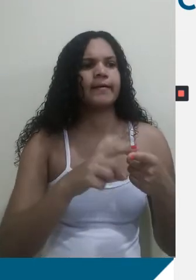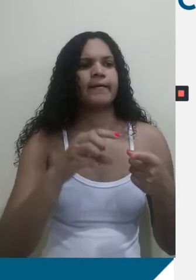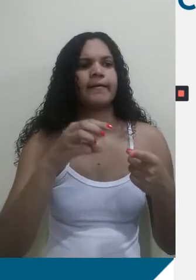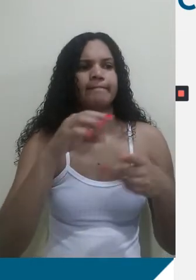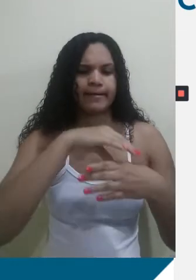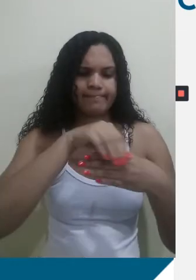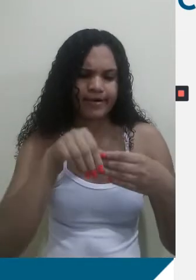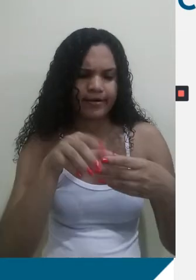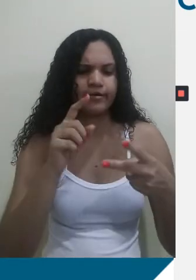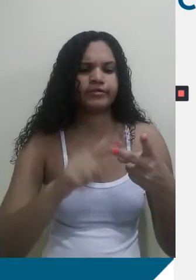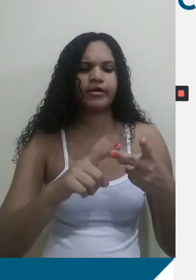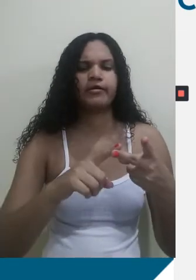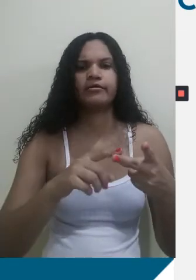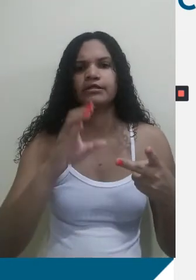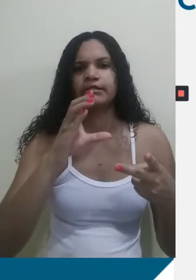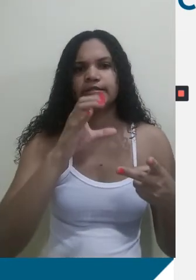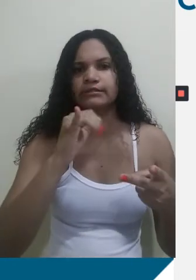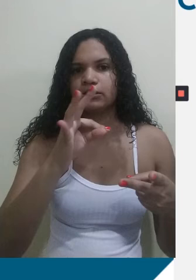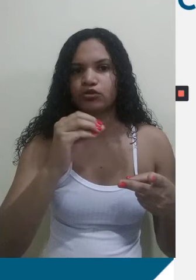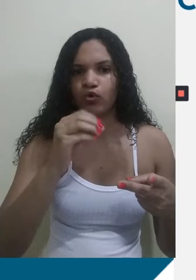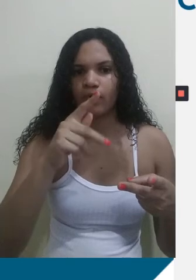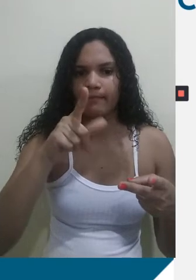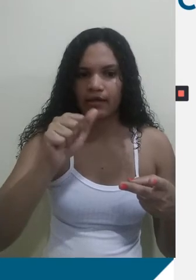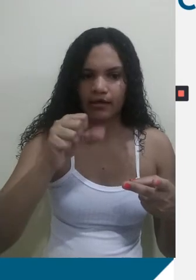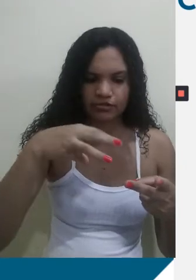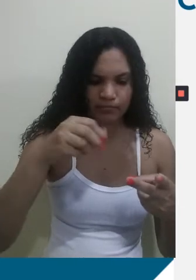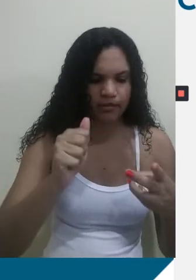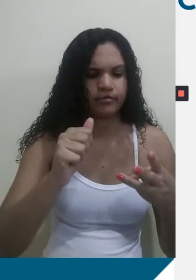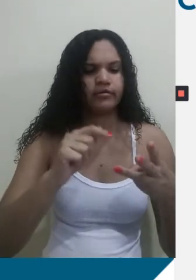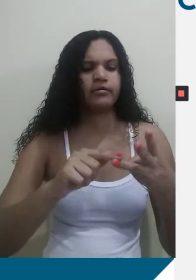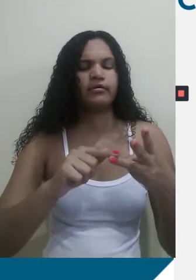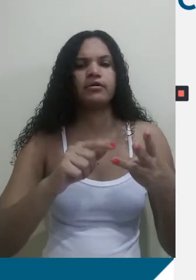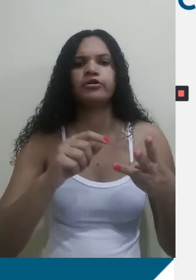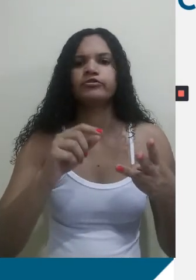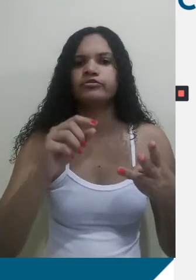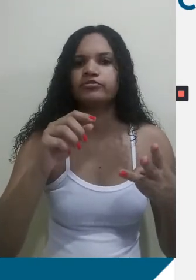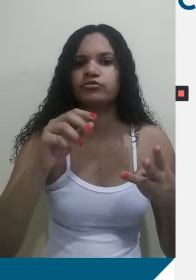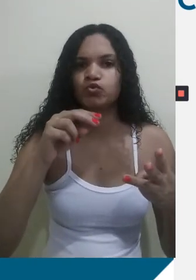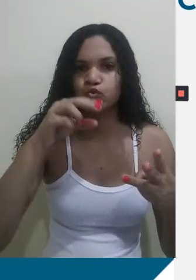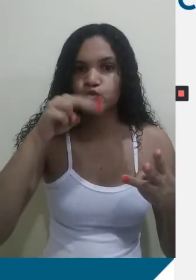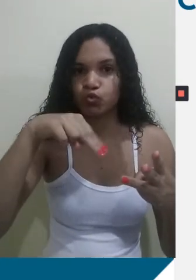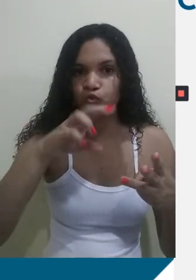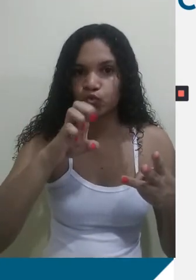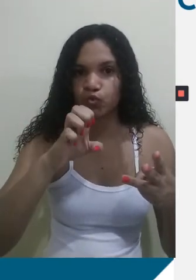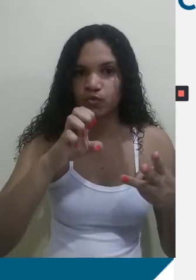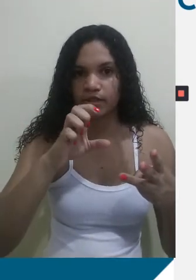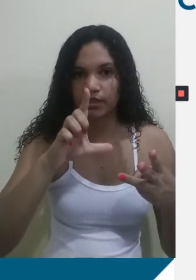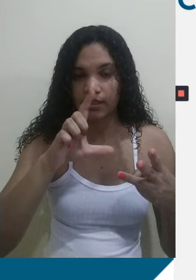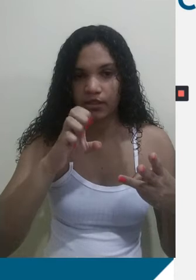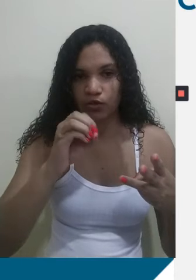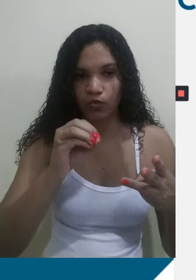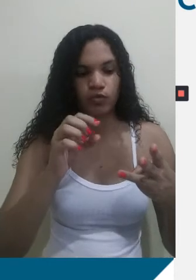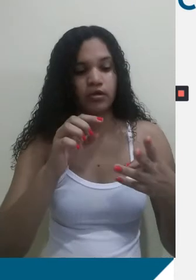citoplasma e núcleo, e considerando o enfoque da organização citoplasmática com a presença de um grande número